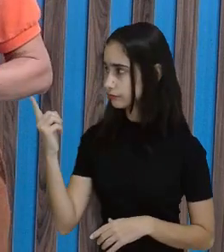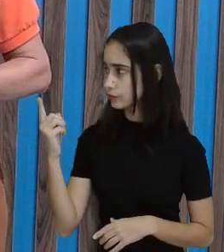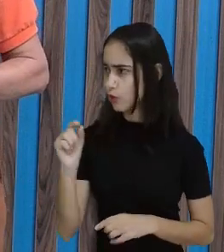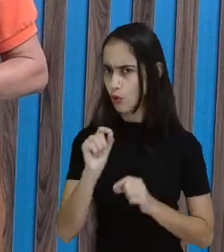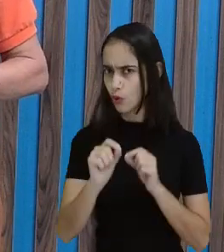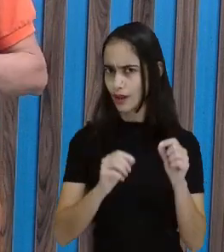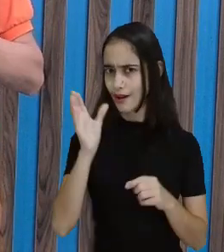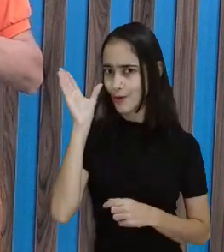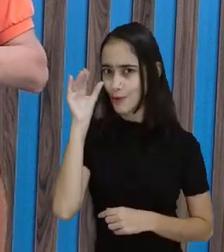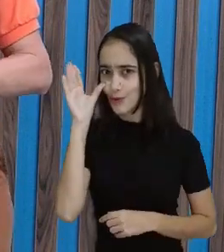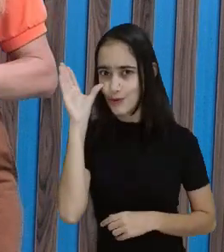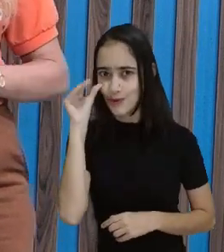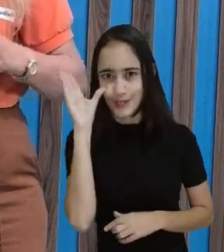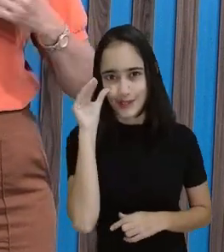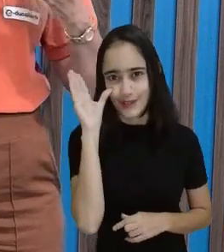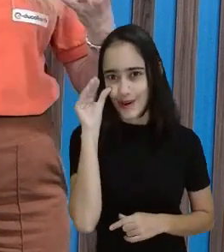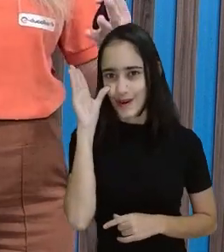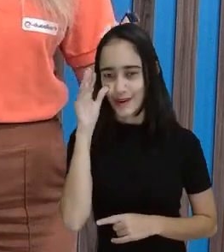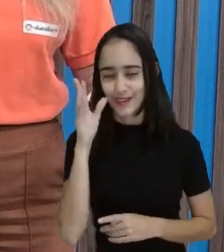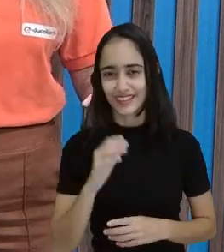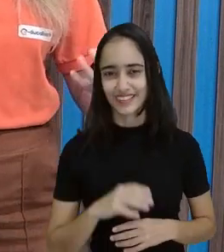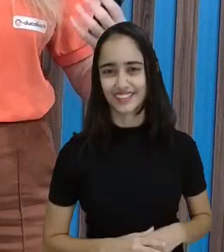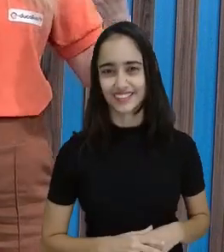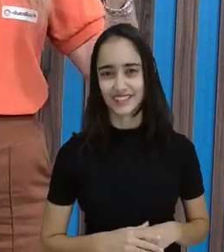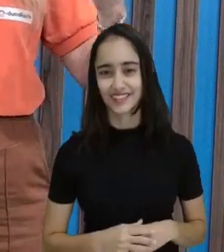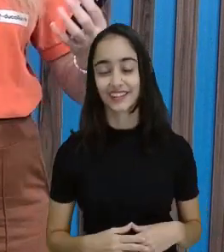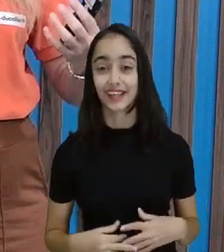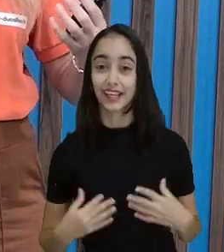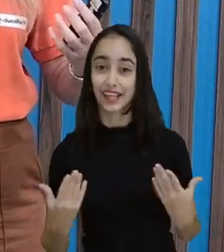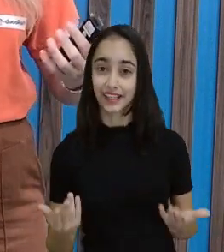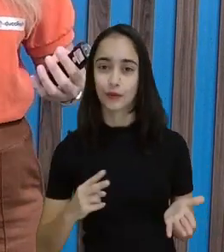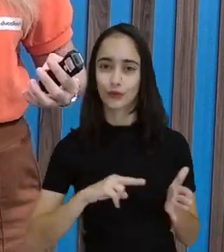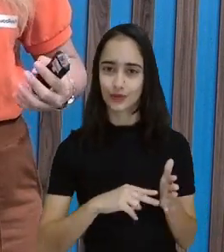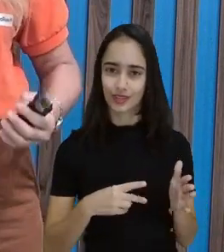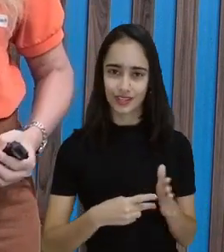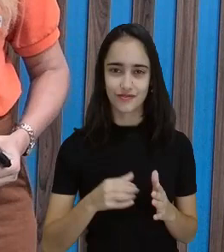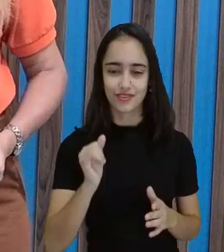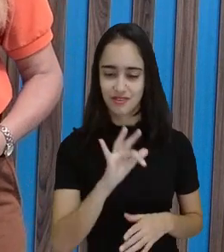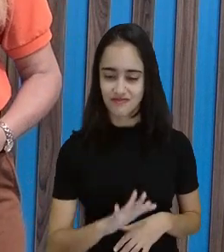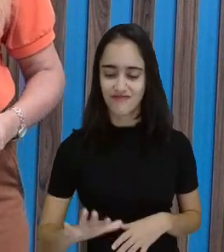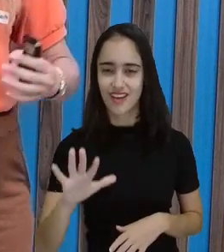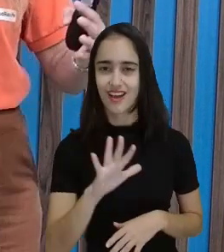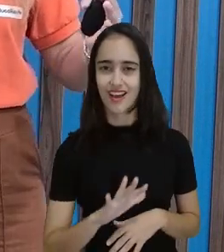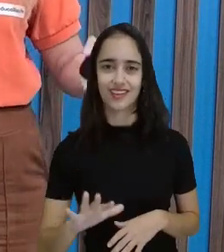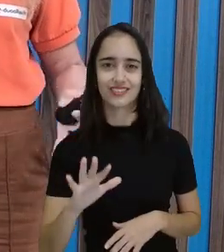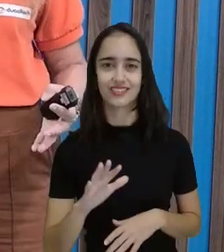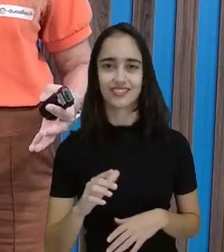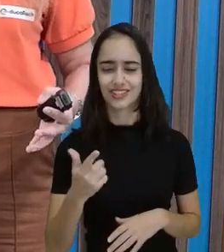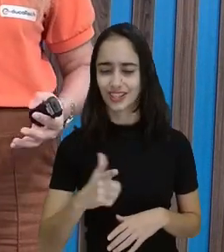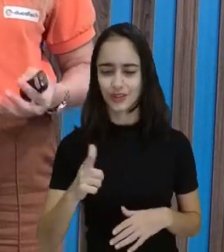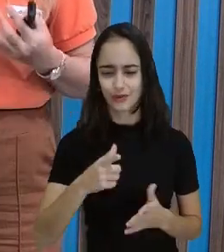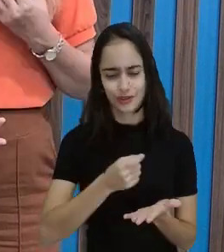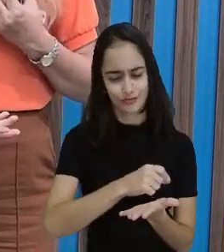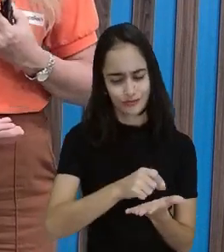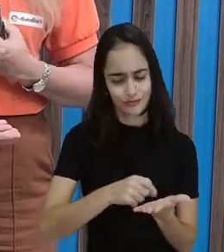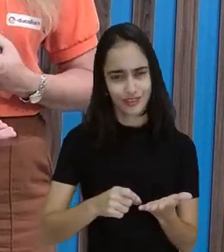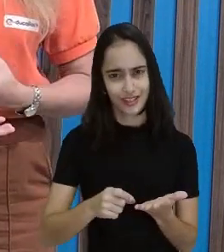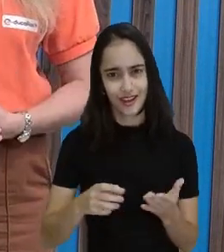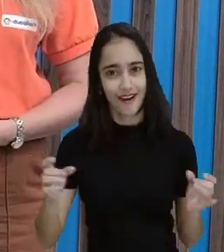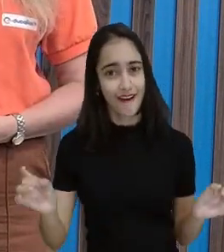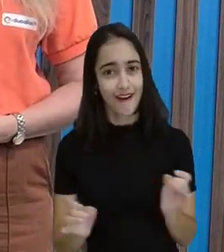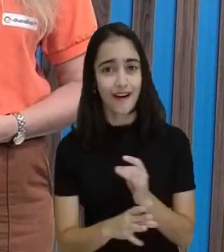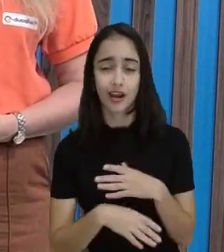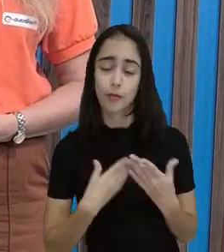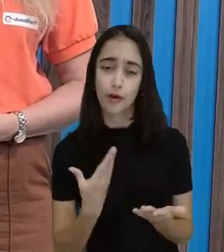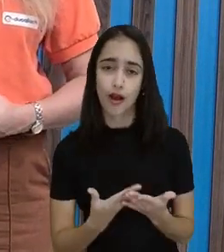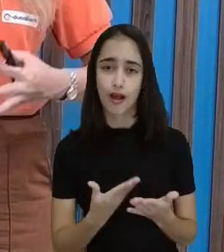é assim? Então, elementos iconográficos representam imagens não verbais. Gente, essa foi a aula de hoje. Espero que vocês